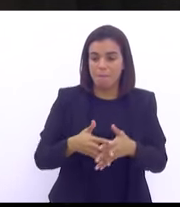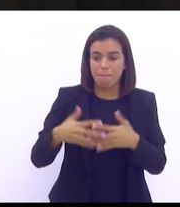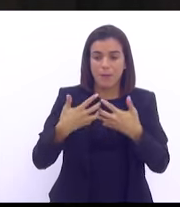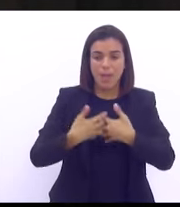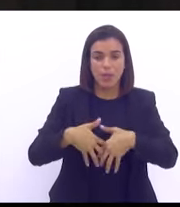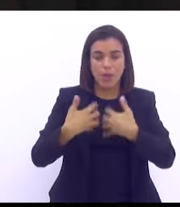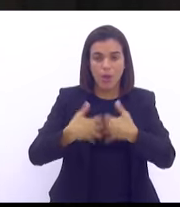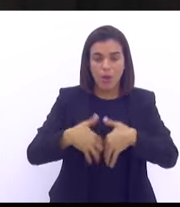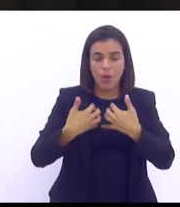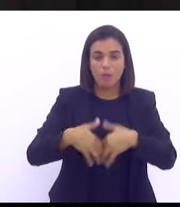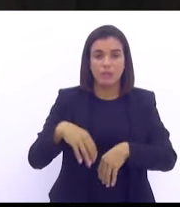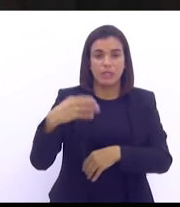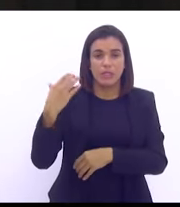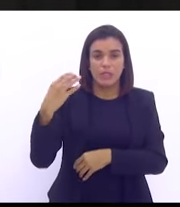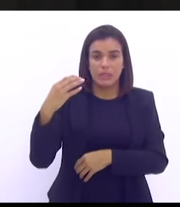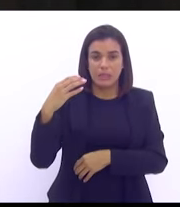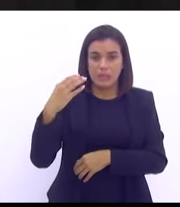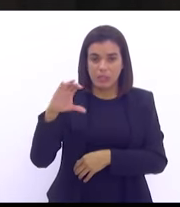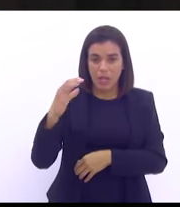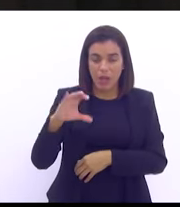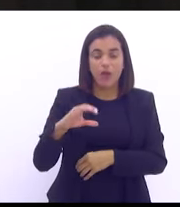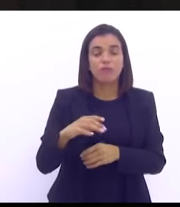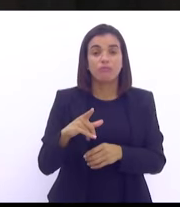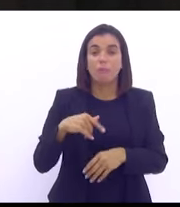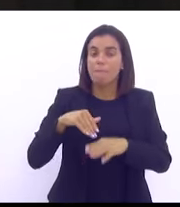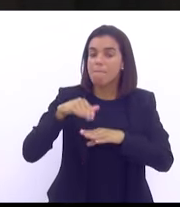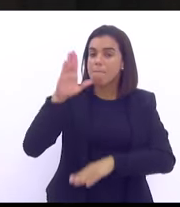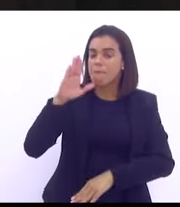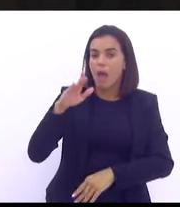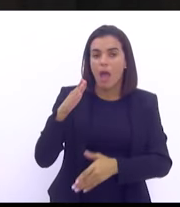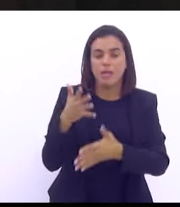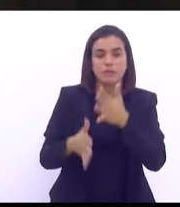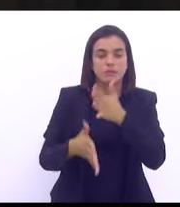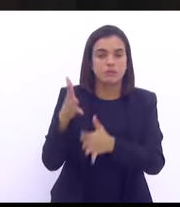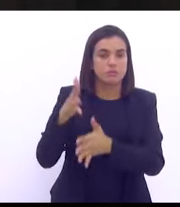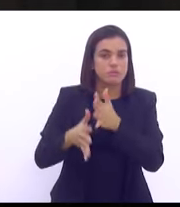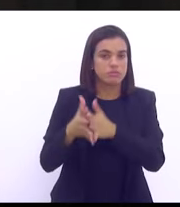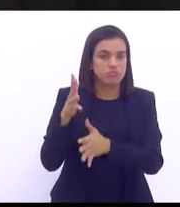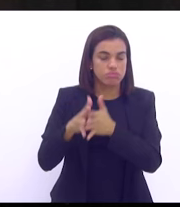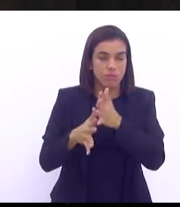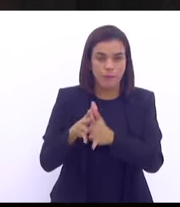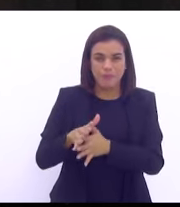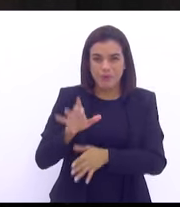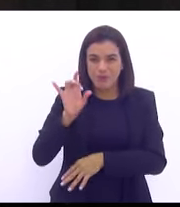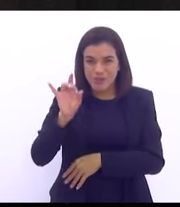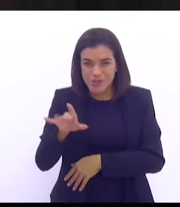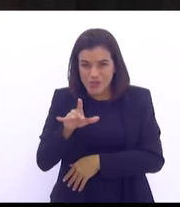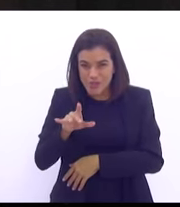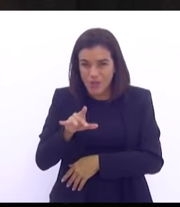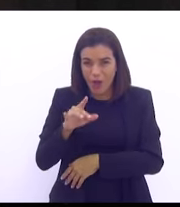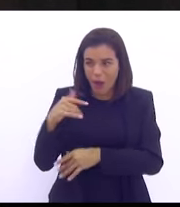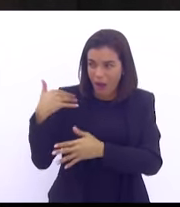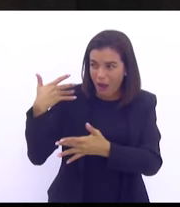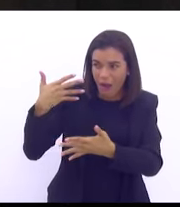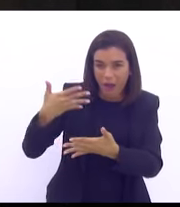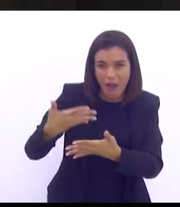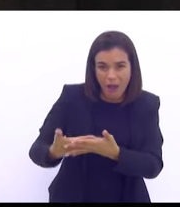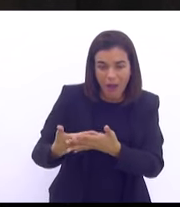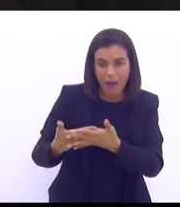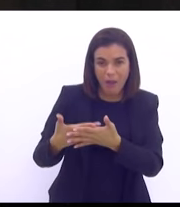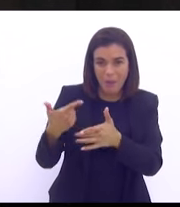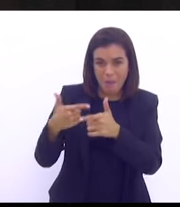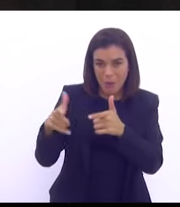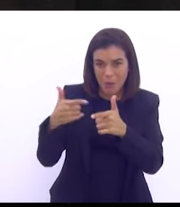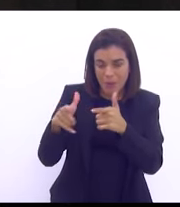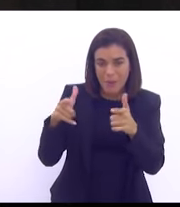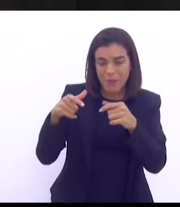Niterói foram alguns municípios mais afetados. Mas não foi apenas nesses últimos dias que tivemos uma queda